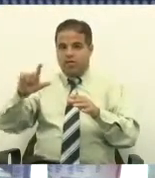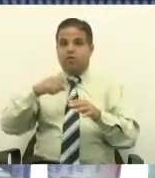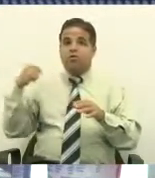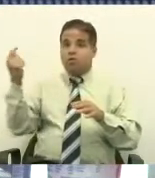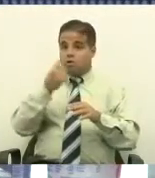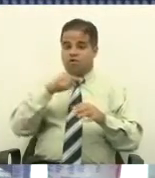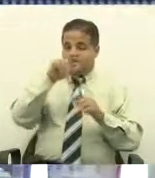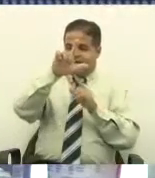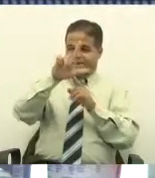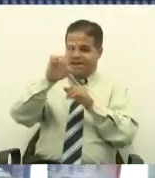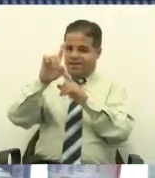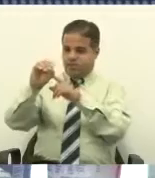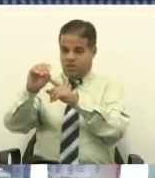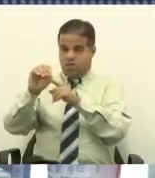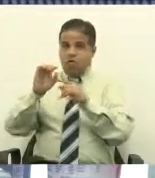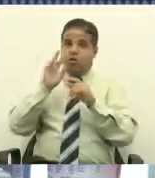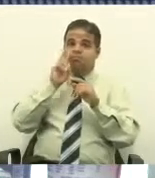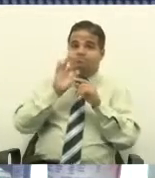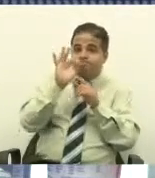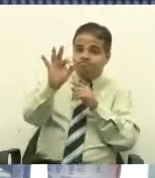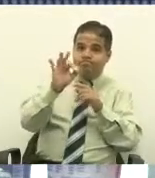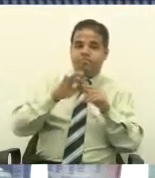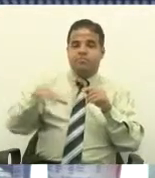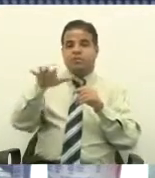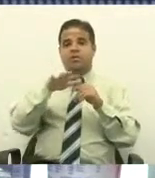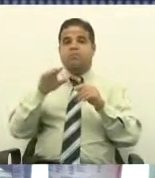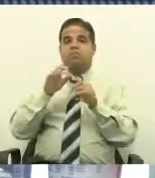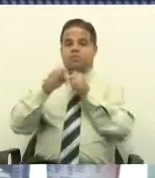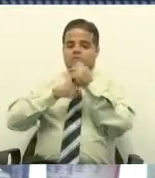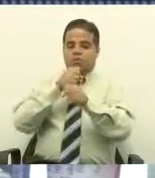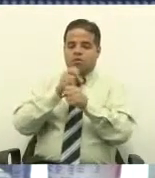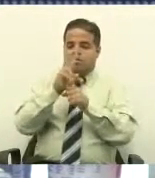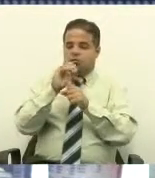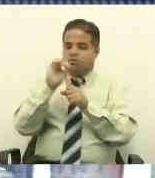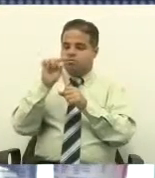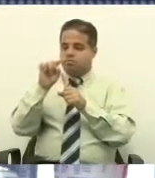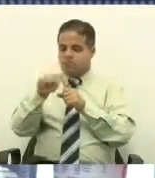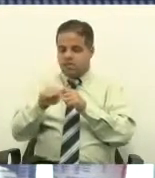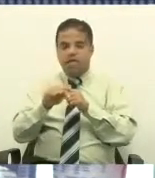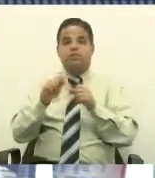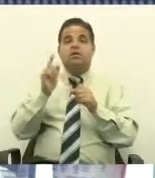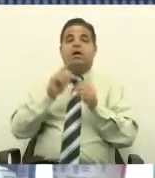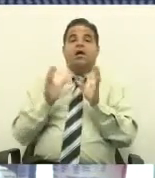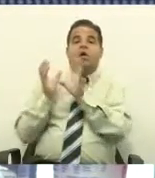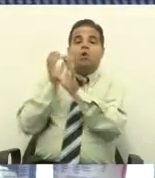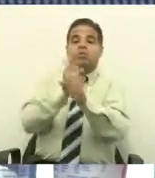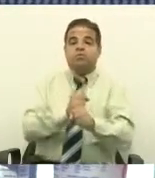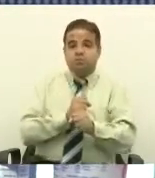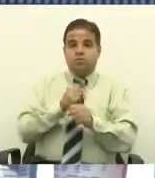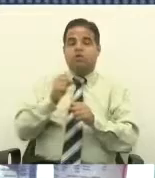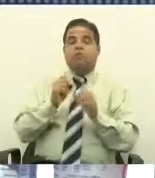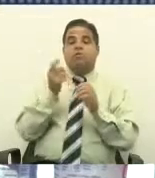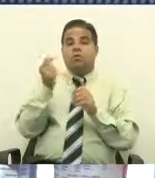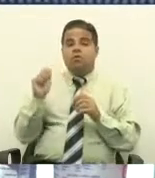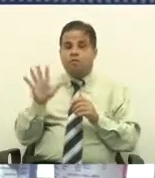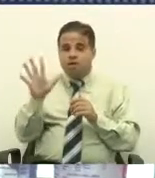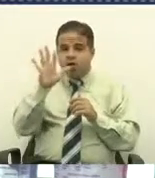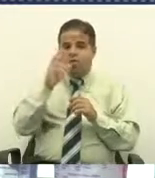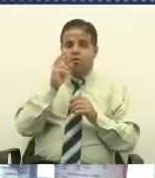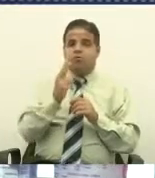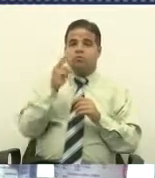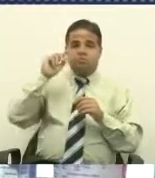Nossa LDO, nossa previsão orçamentária para 2017, ela consolida o valor de